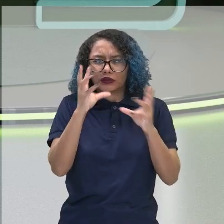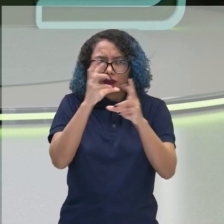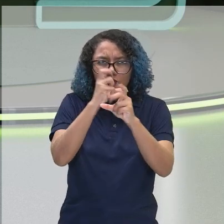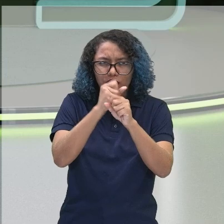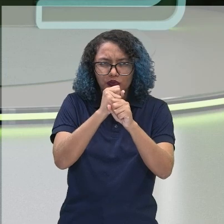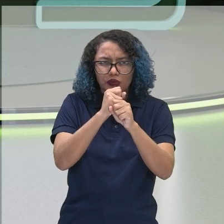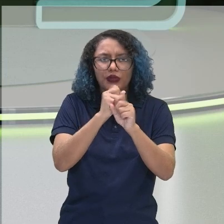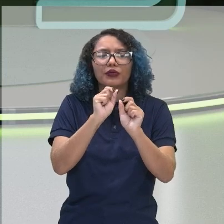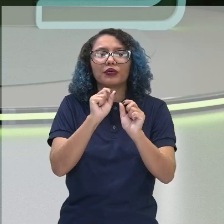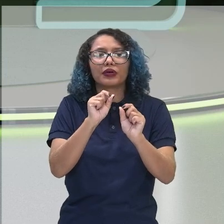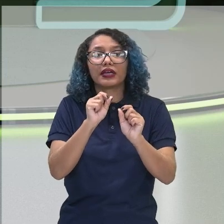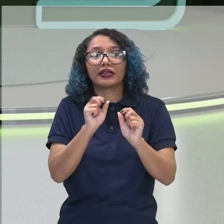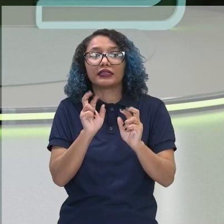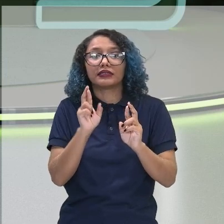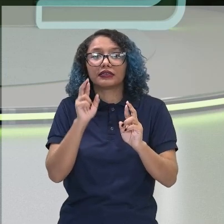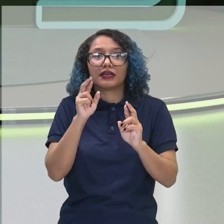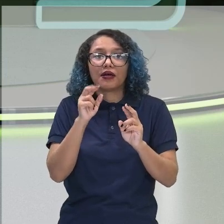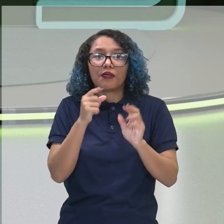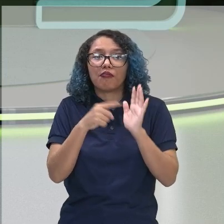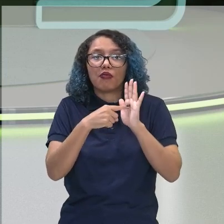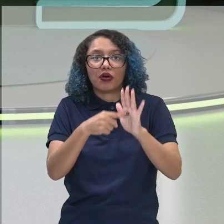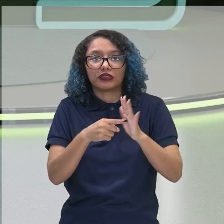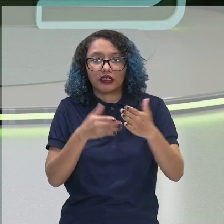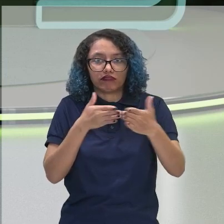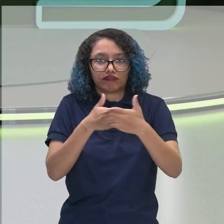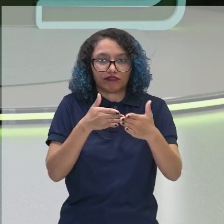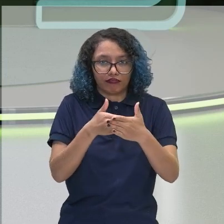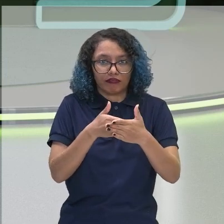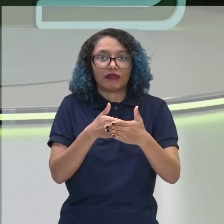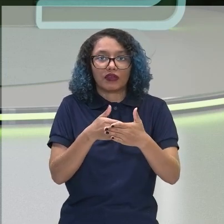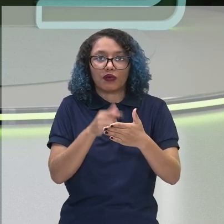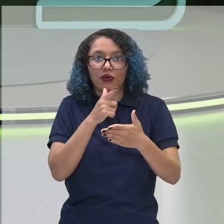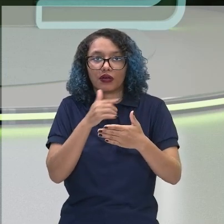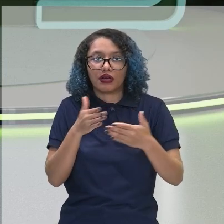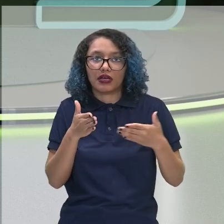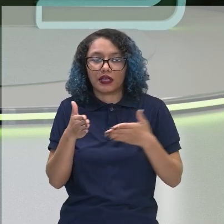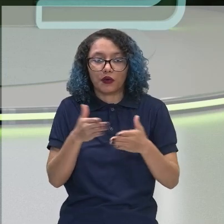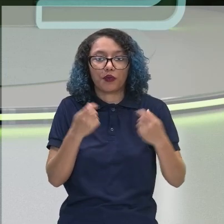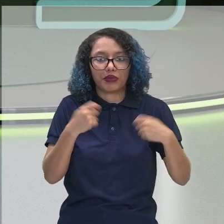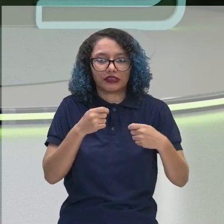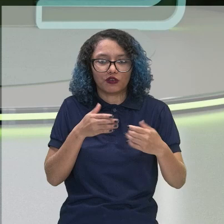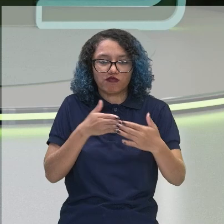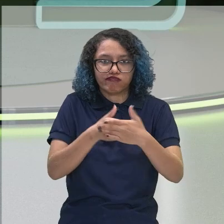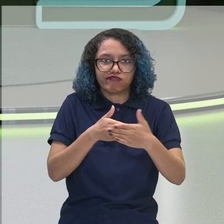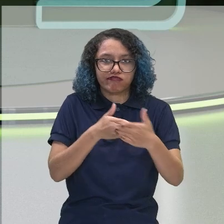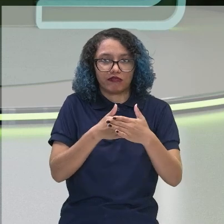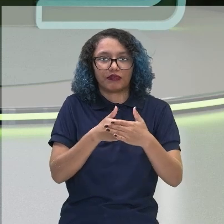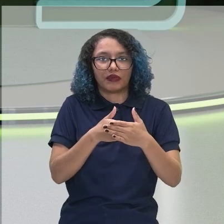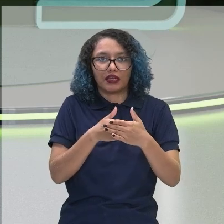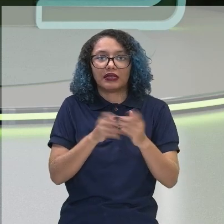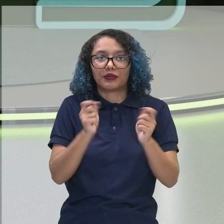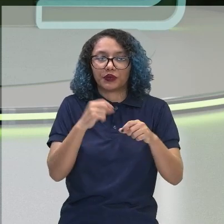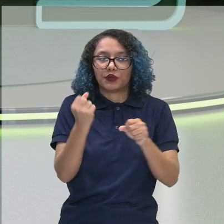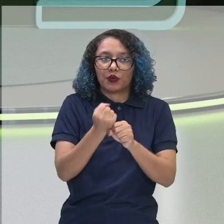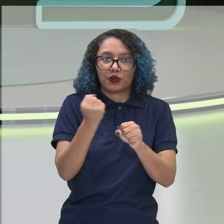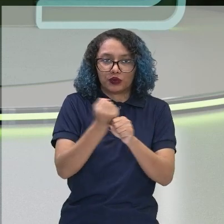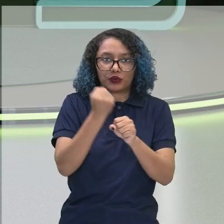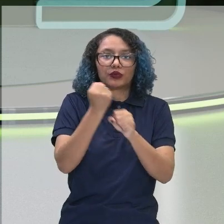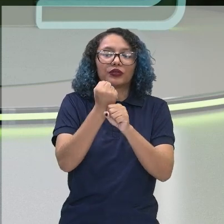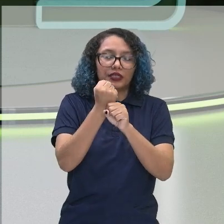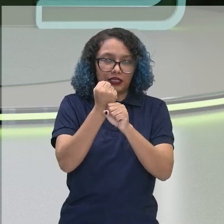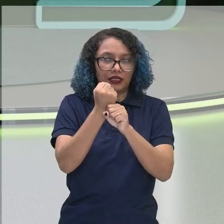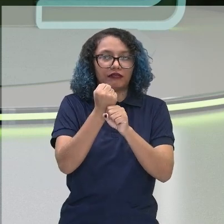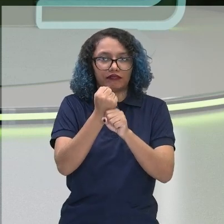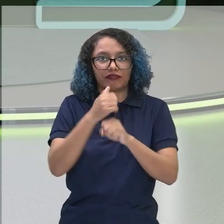corresponde à barragem, aonde o rio precisou ser interrompido com aquela construção para que então, né, pudesse ser construída